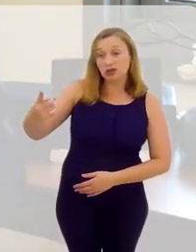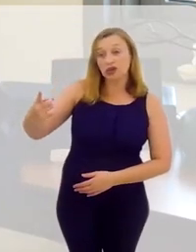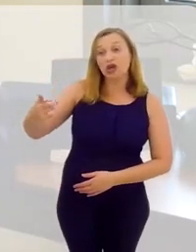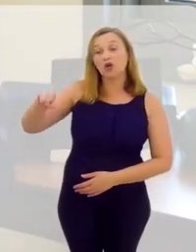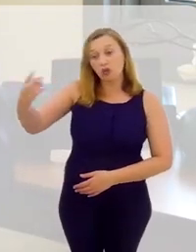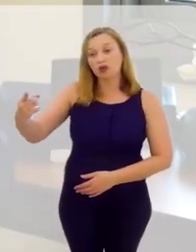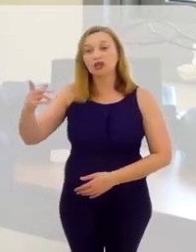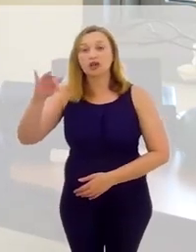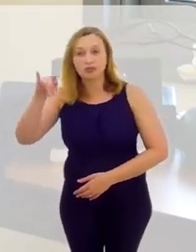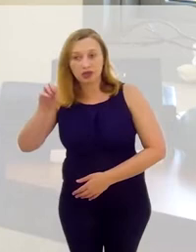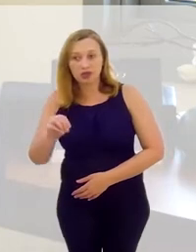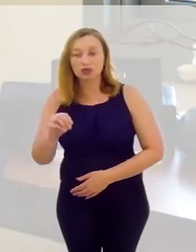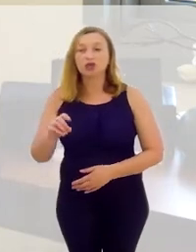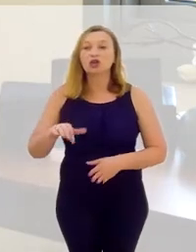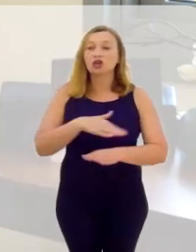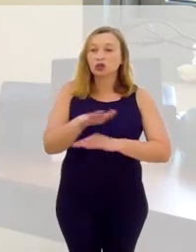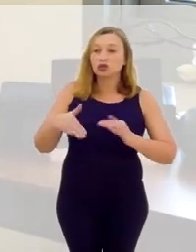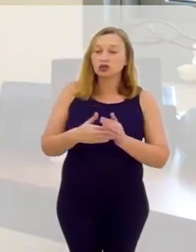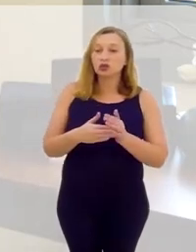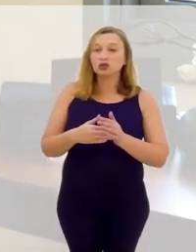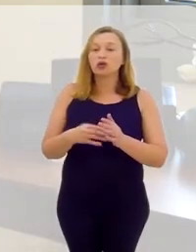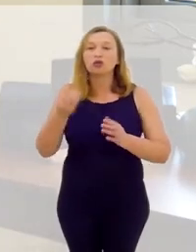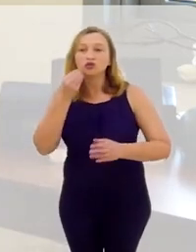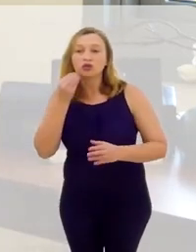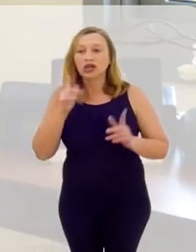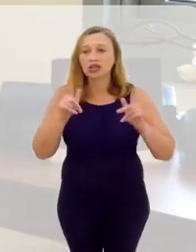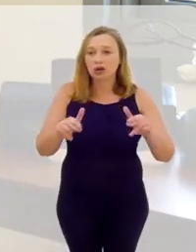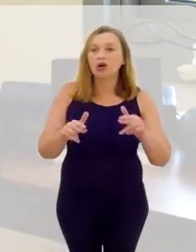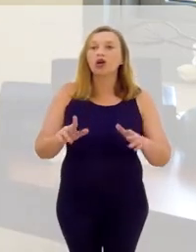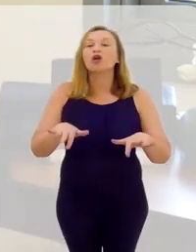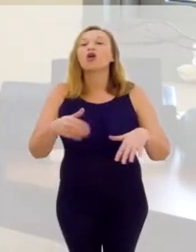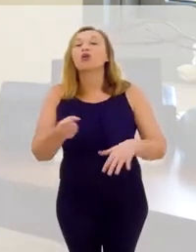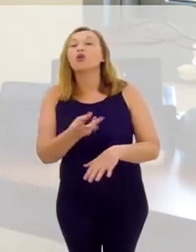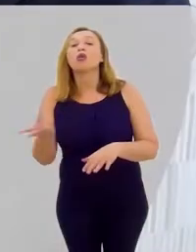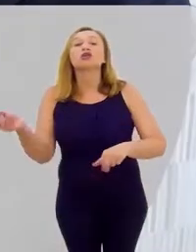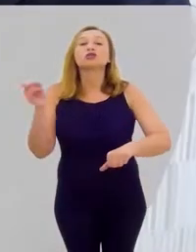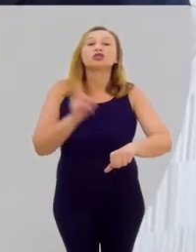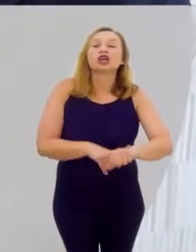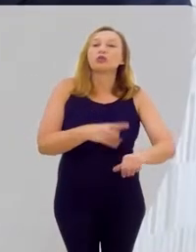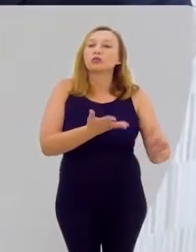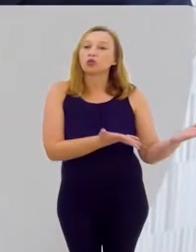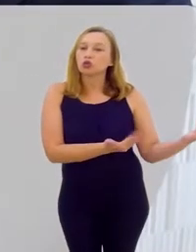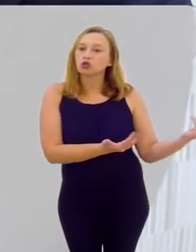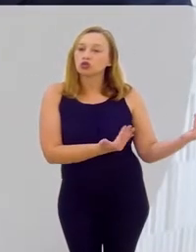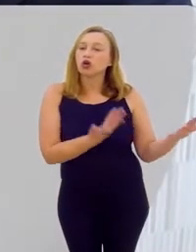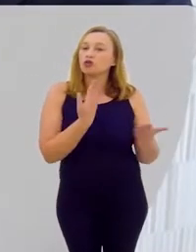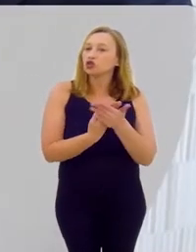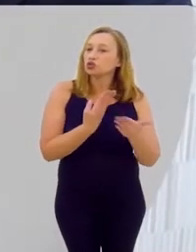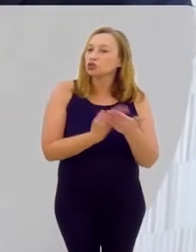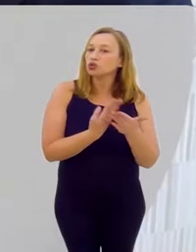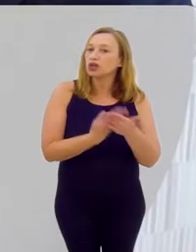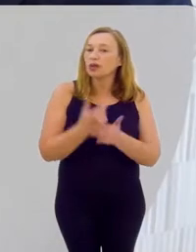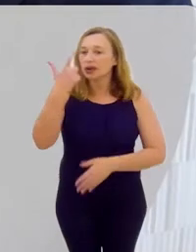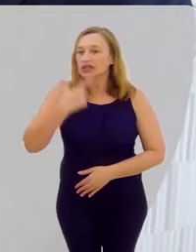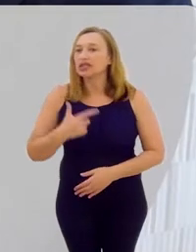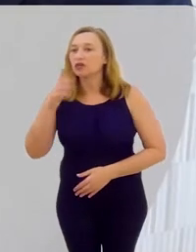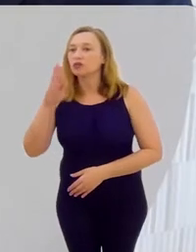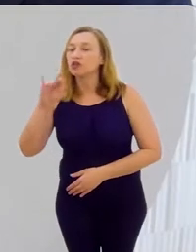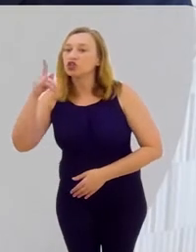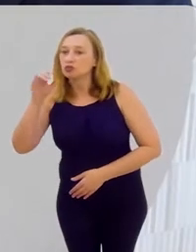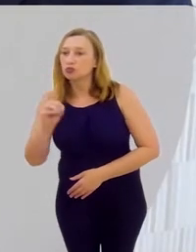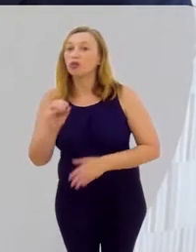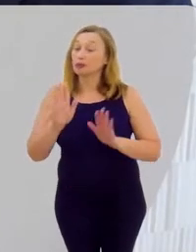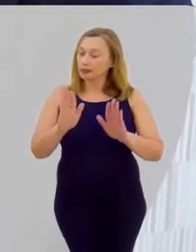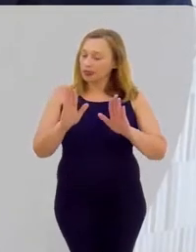depois de amanhã é outro que é o nosso bispo. E todos assim passam a ter a mesma oportunidade. Quanto tempo um rapaz tem que estudar para